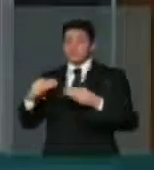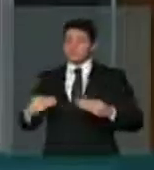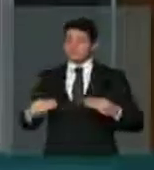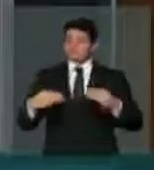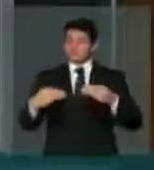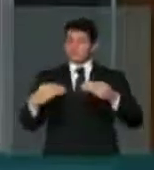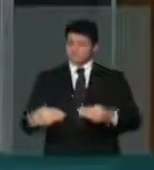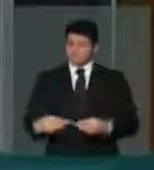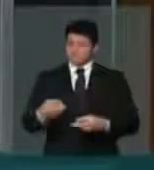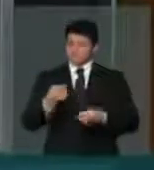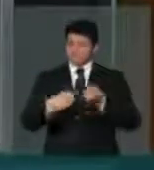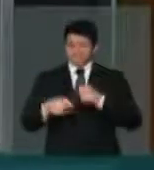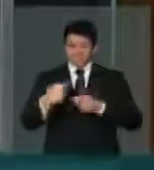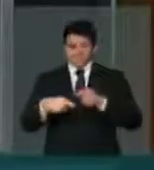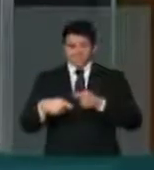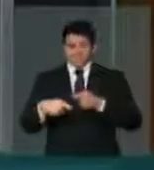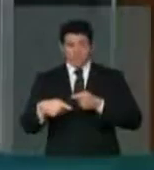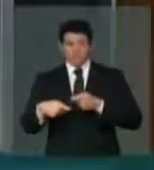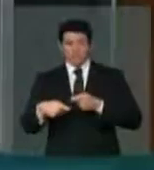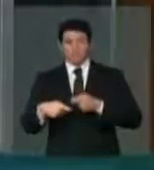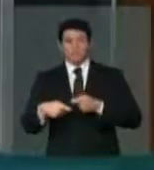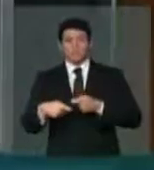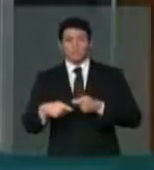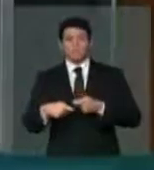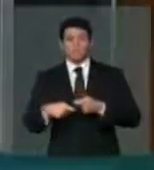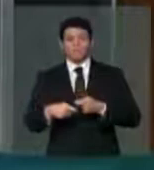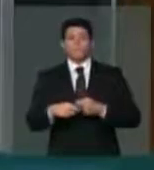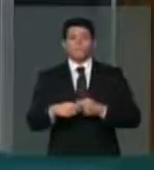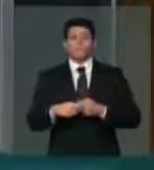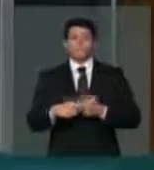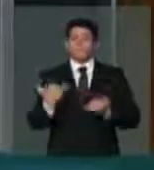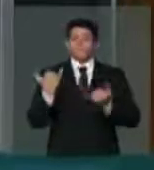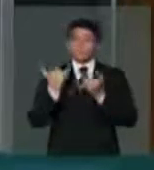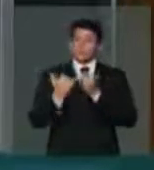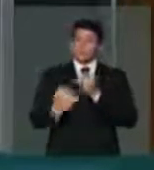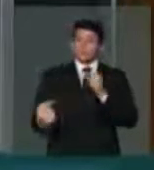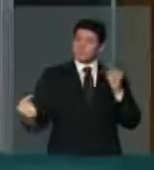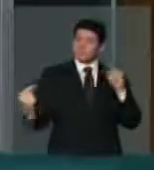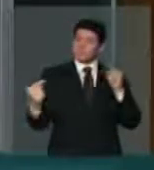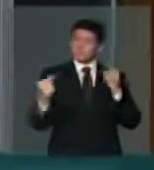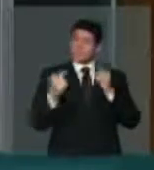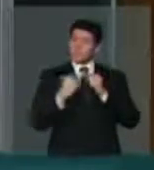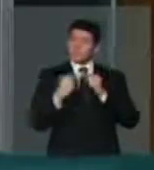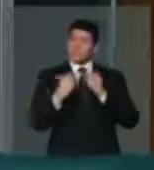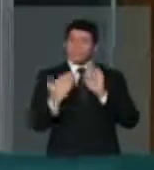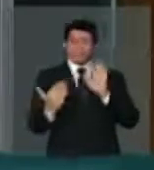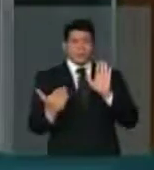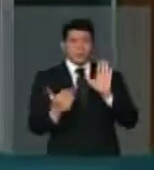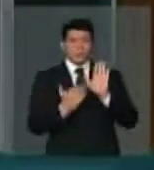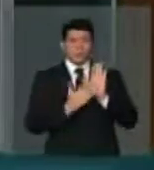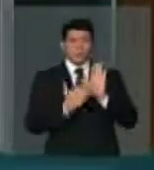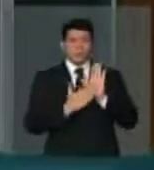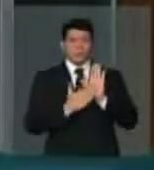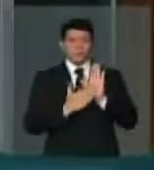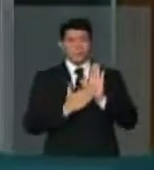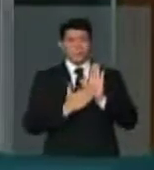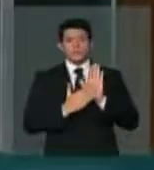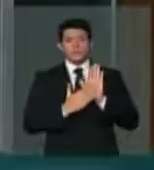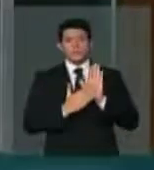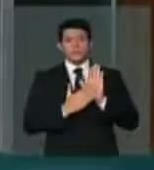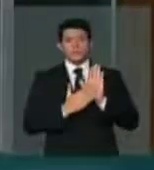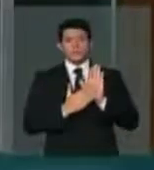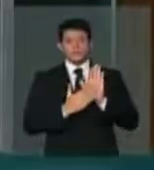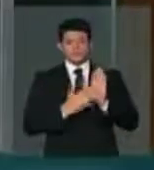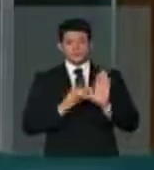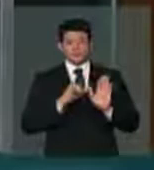Fazenda, Joaquim Levy, seria idêntica à proposta a ser colocada